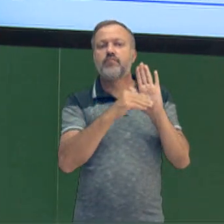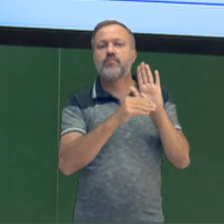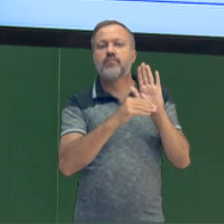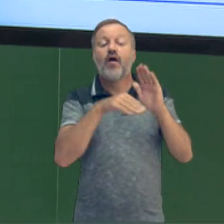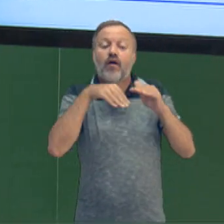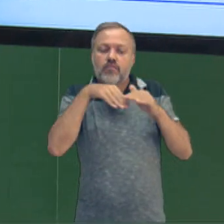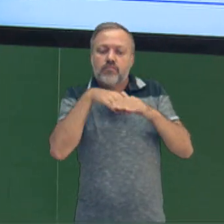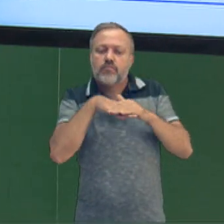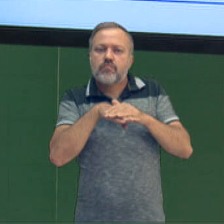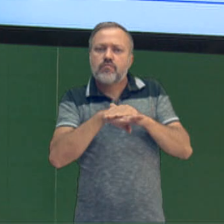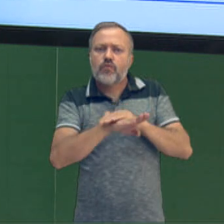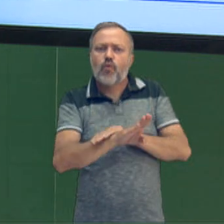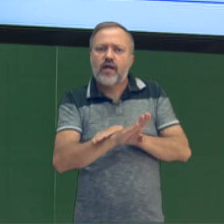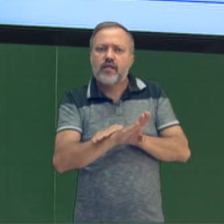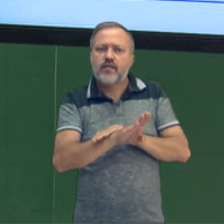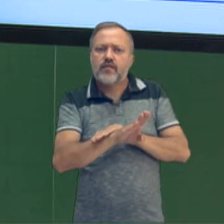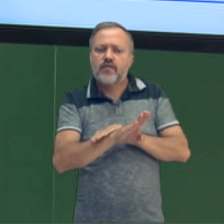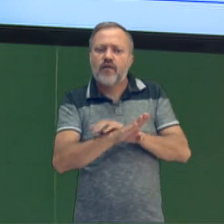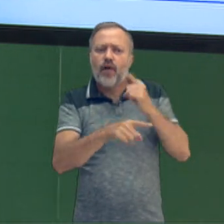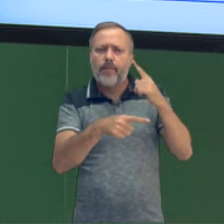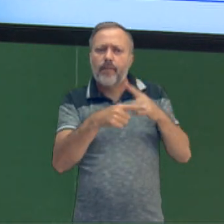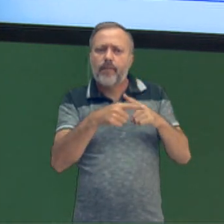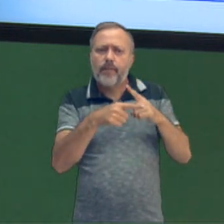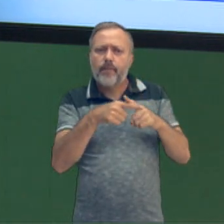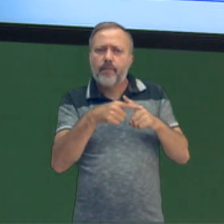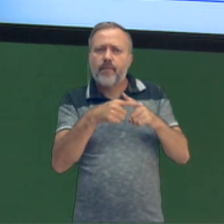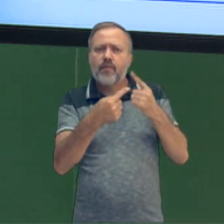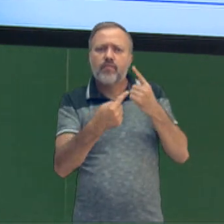que é a vantagem que ele tem em cima do carboidrato?